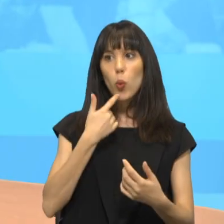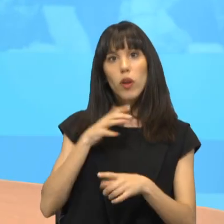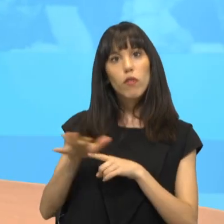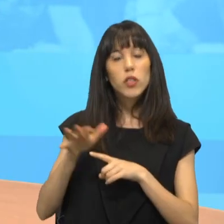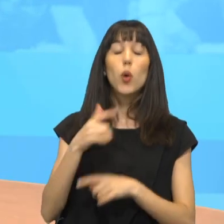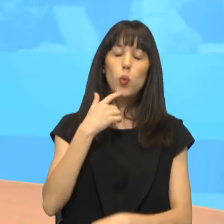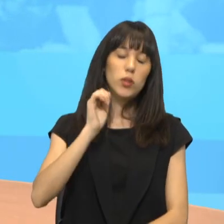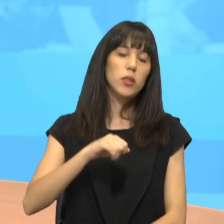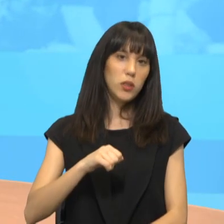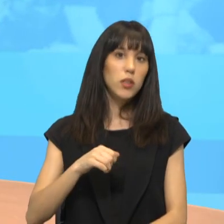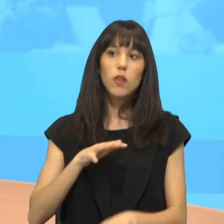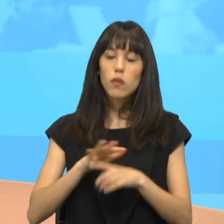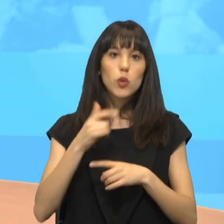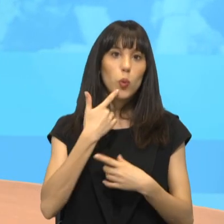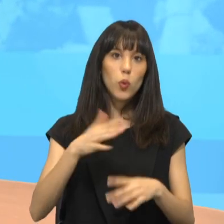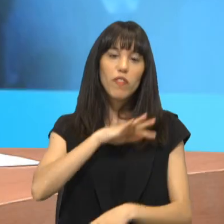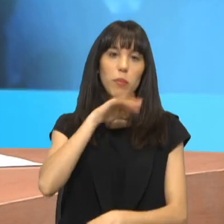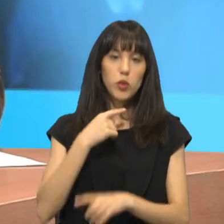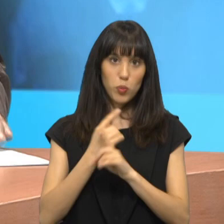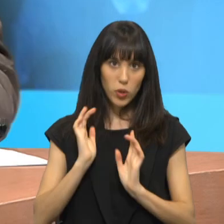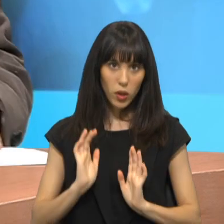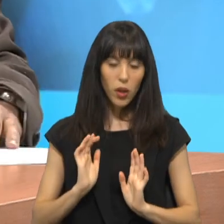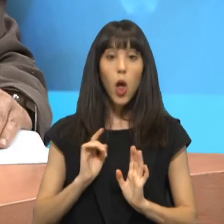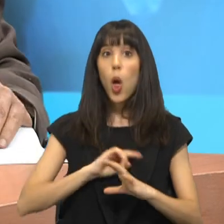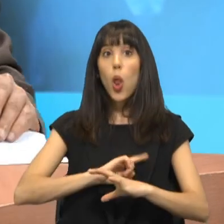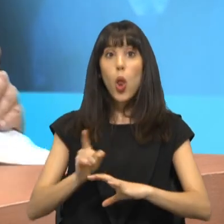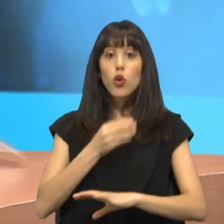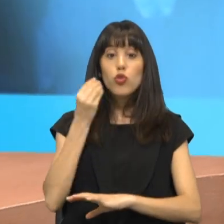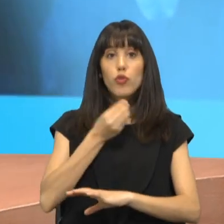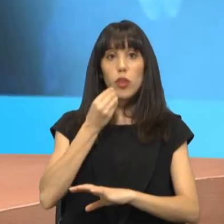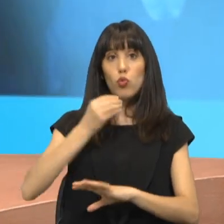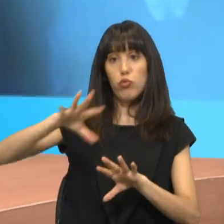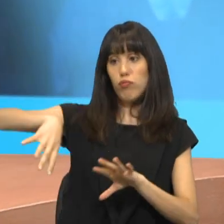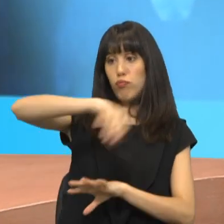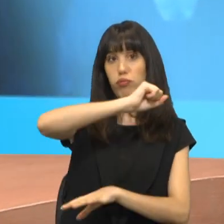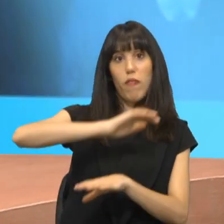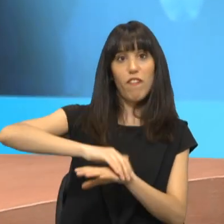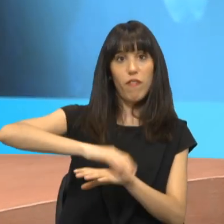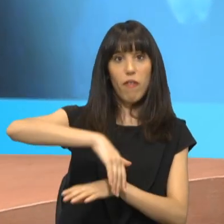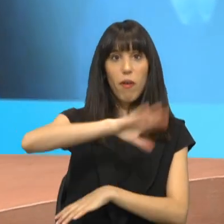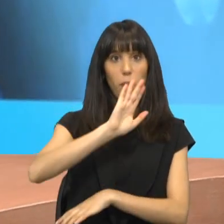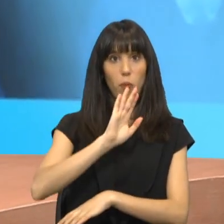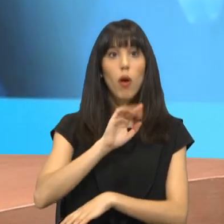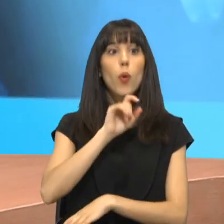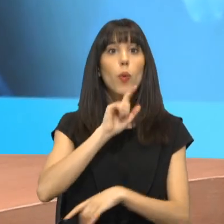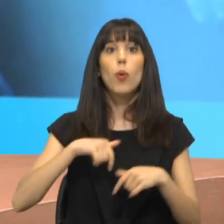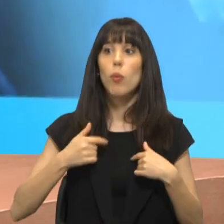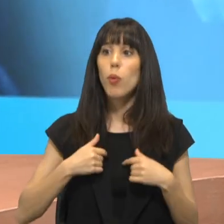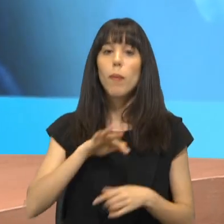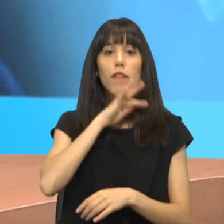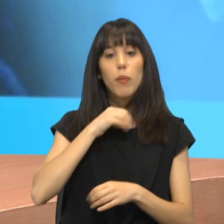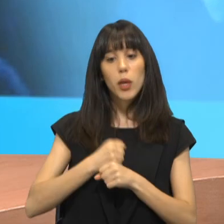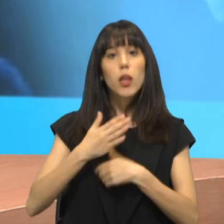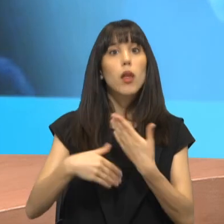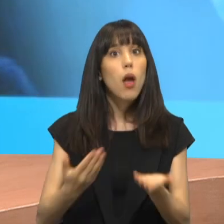impacto muito grande, porque decapitava, desde logo, a juventude e, portanto, o processo de possibilidade de constituição de